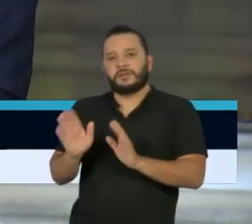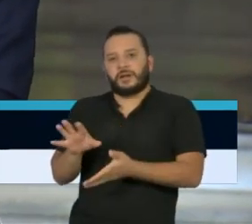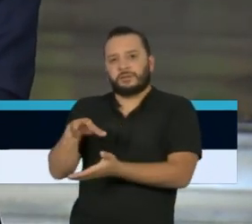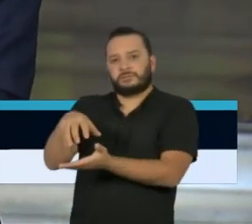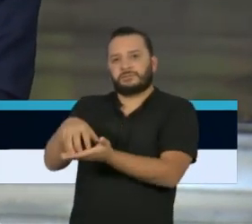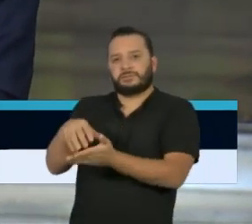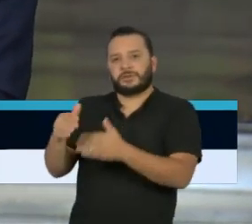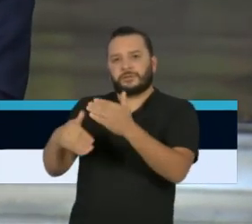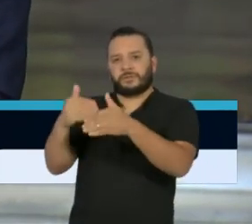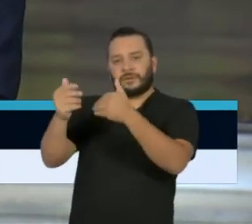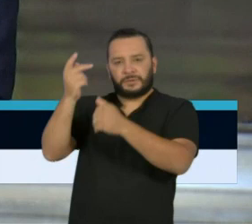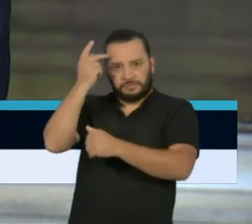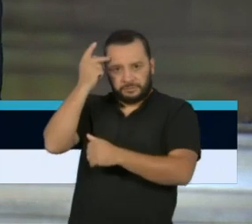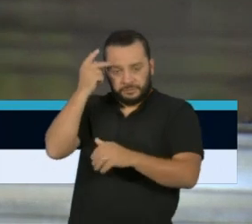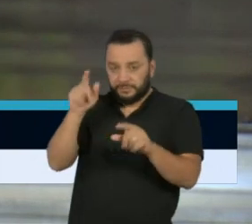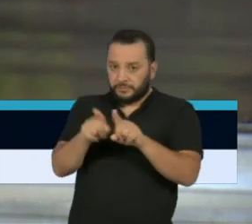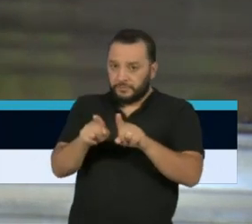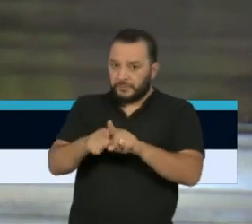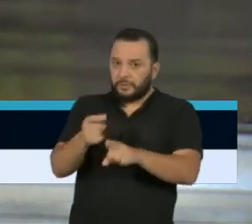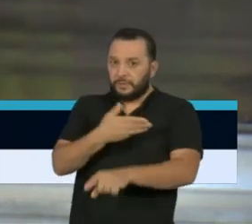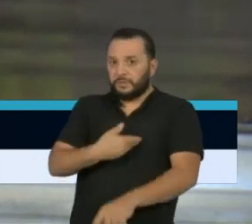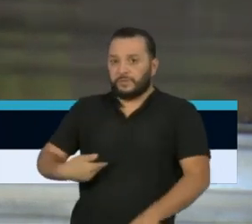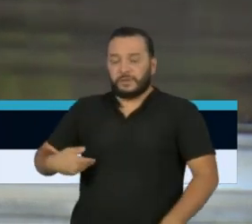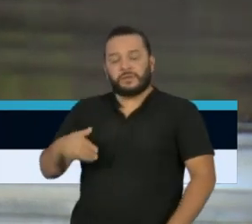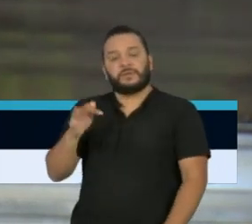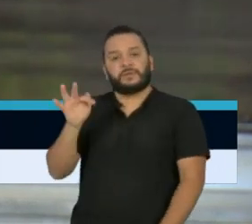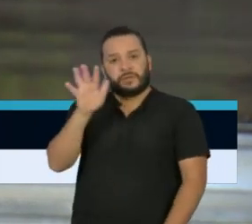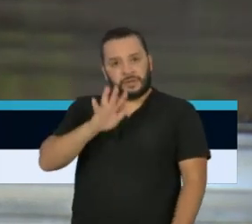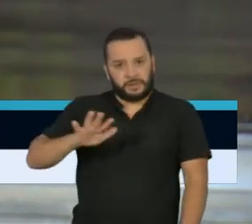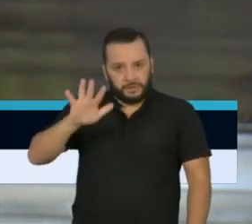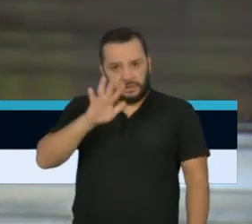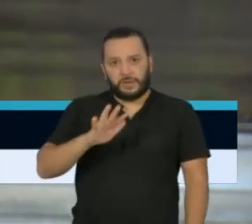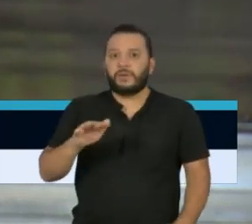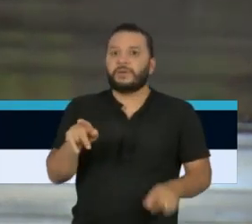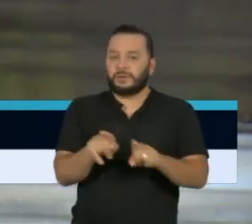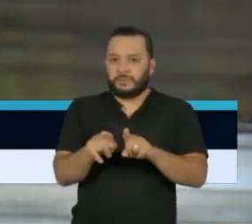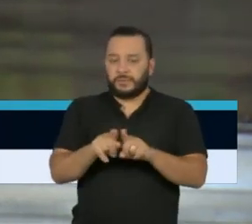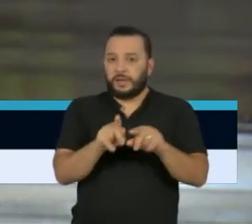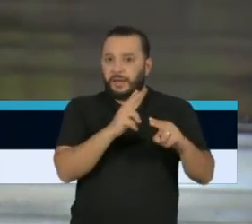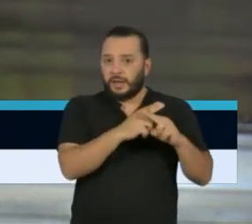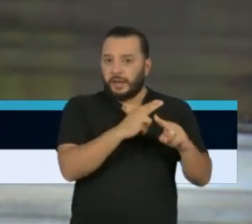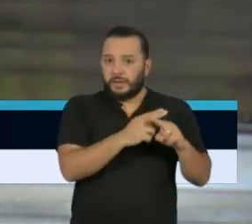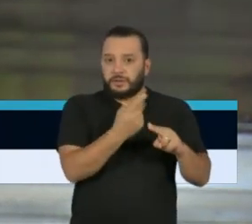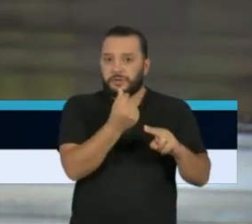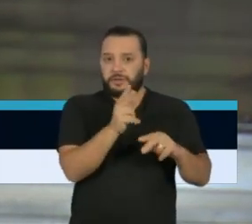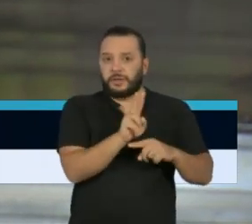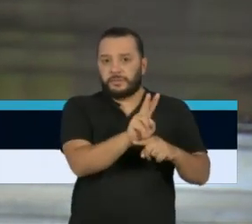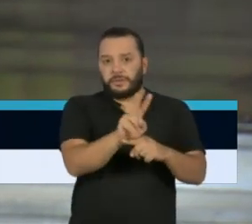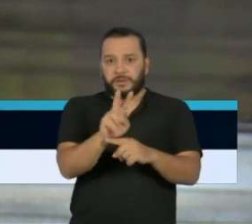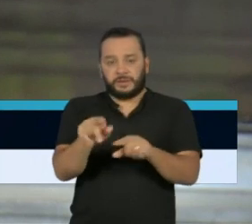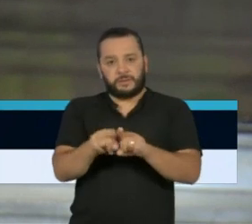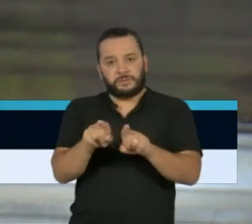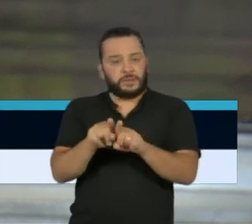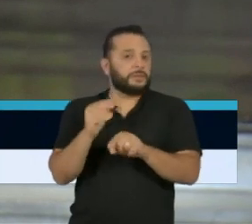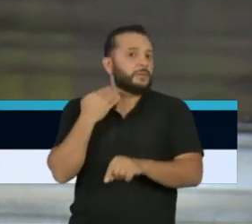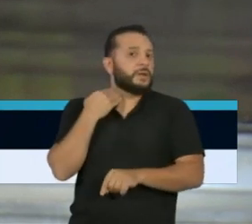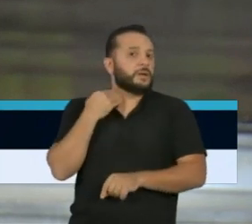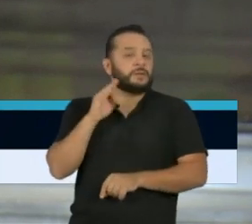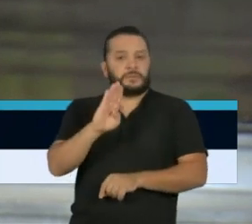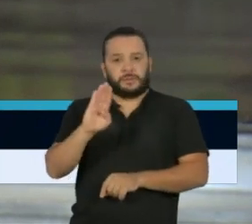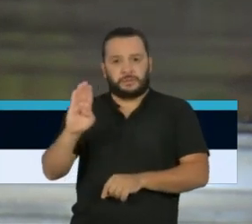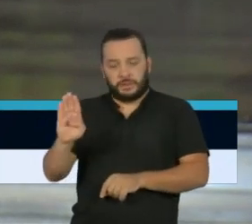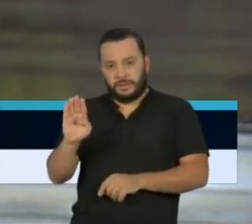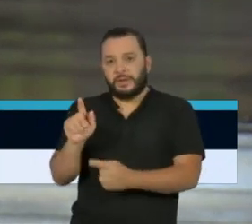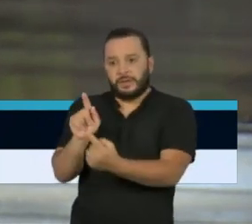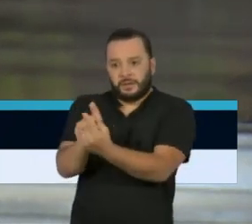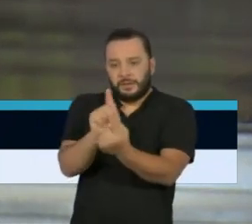E solicitamos também que o governo federal abrisse novas linhas de crédito pela Caixa Econômica Federal e pelo Banco do Brasil para atender